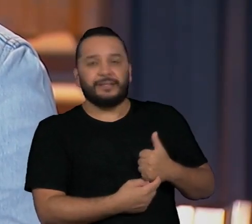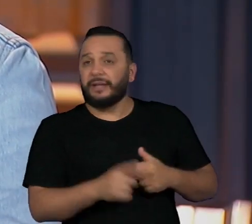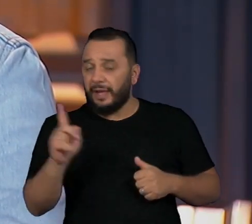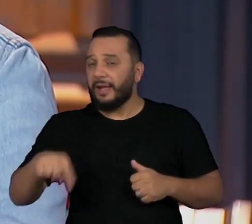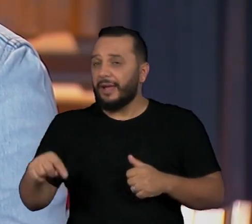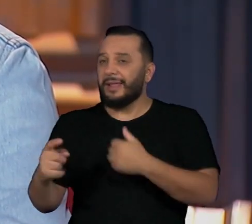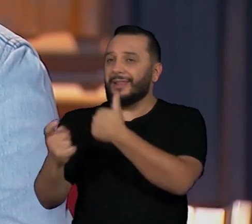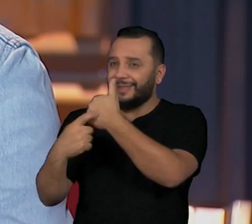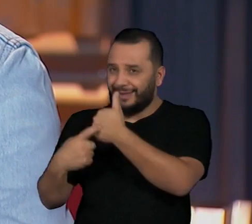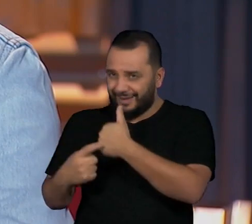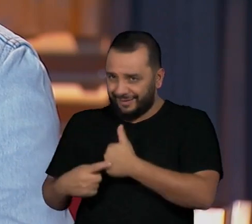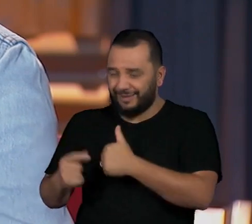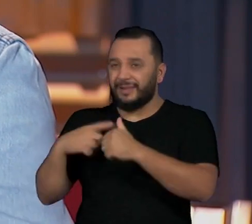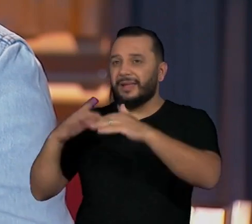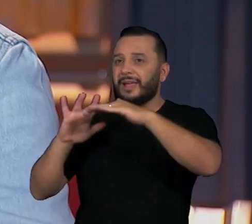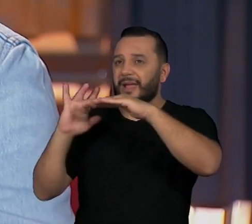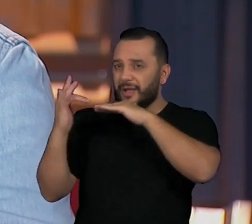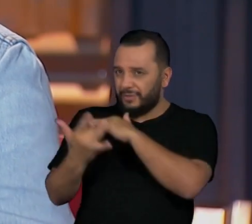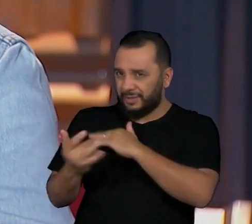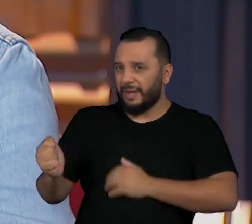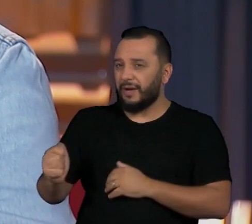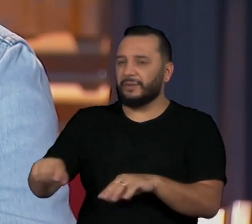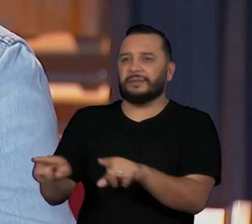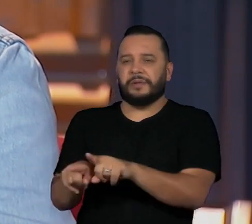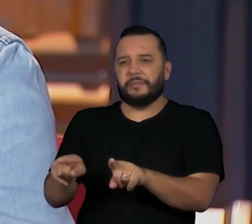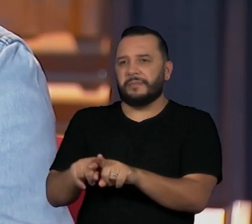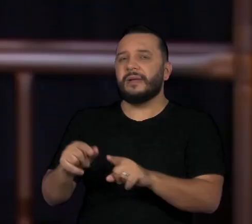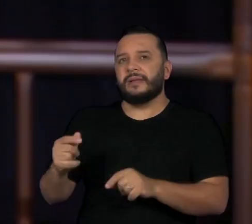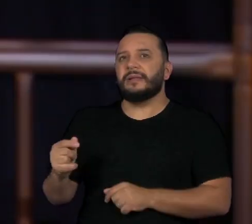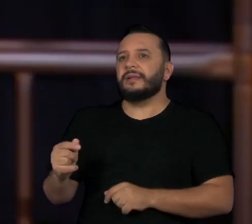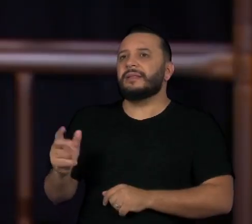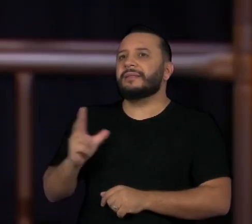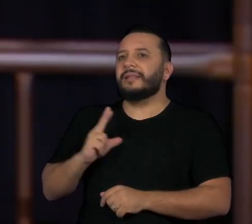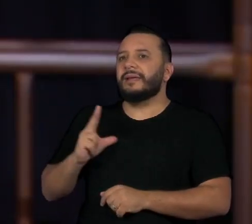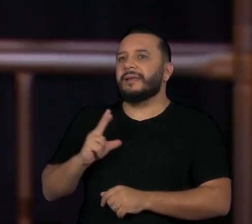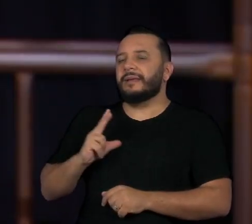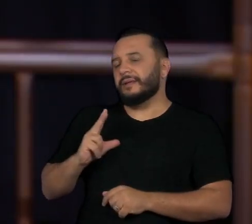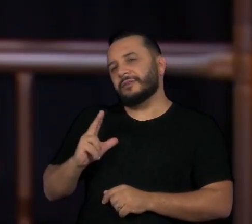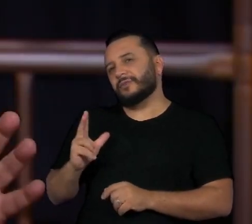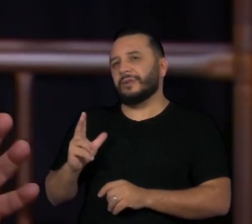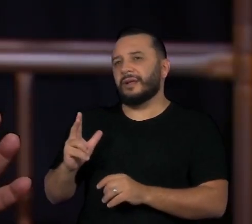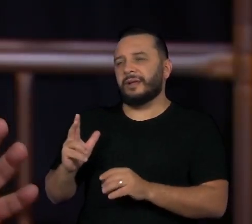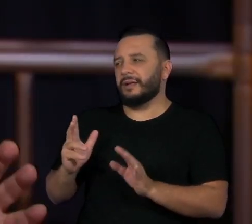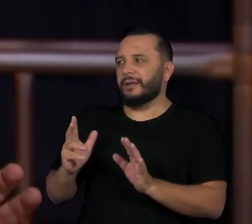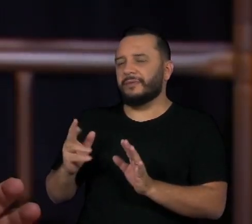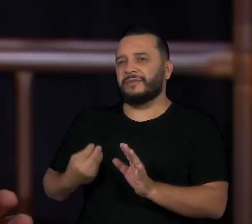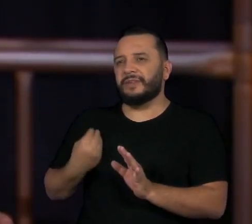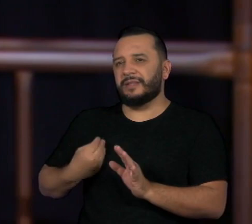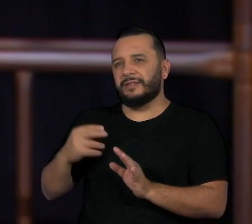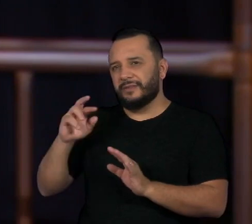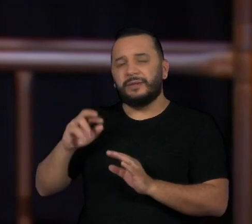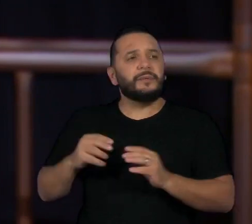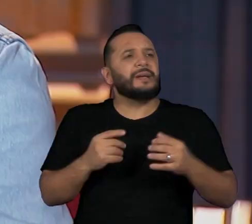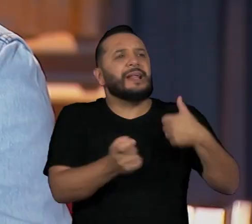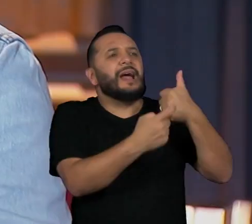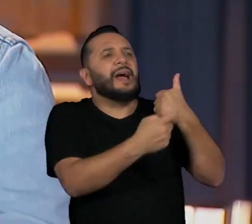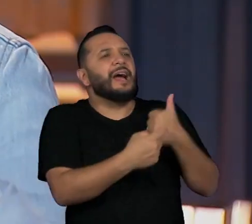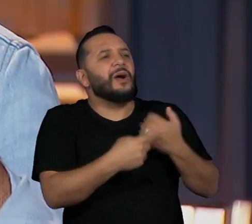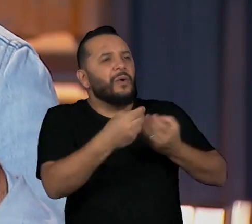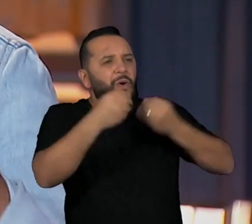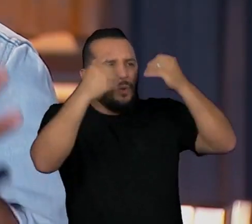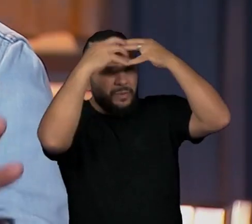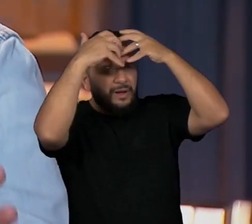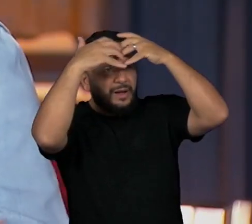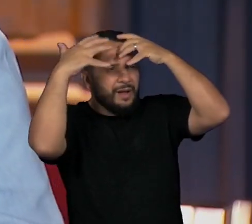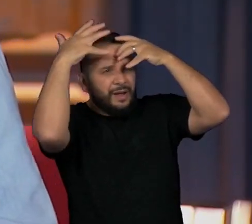tela, de tempo cada vez mais particionado. Onde mexe no cérebro quando você leva um like assim, professor? Quando a gente